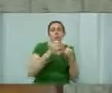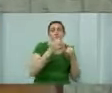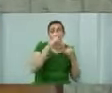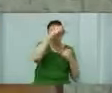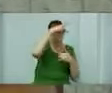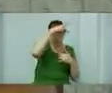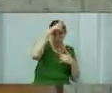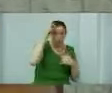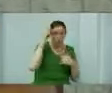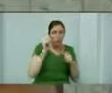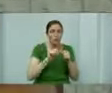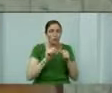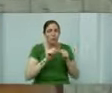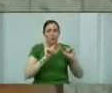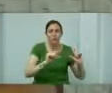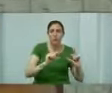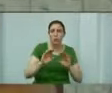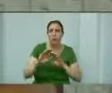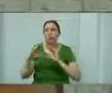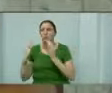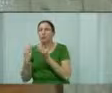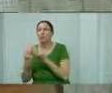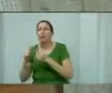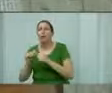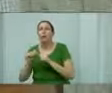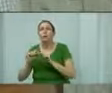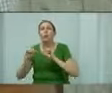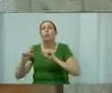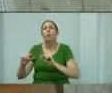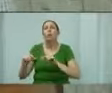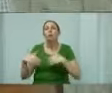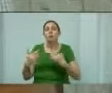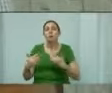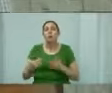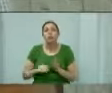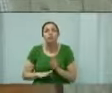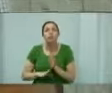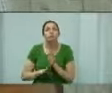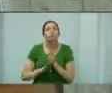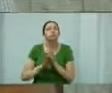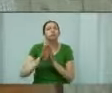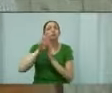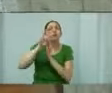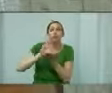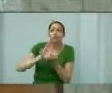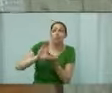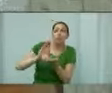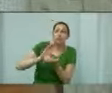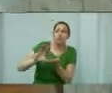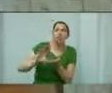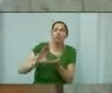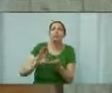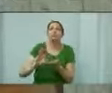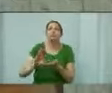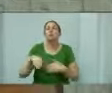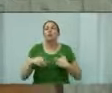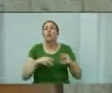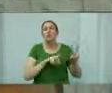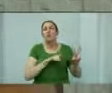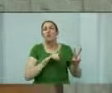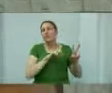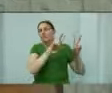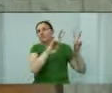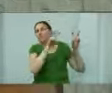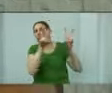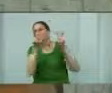tu potencializa o investimento que é muito importante para a cidade. Então, esses temas que a gente não... Que está aqui,